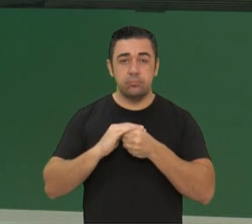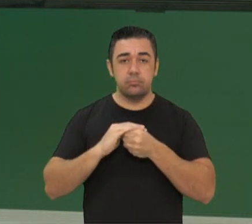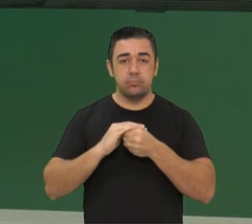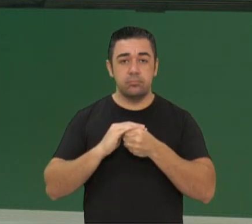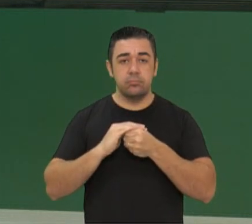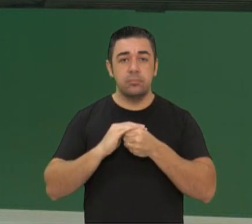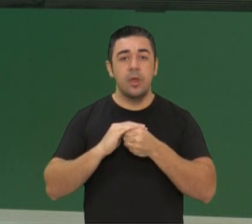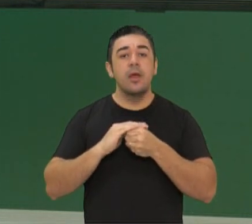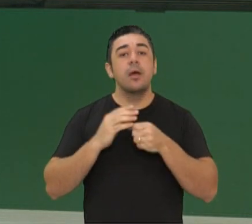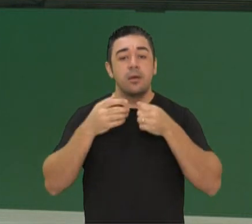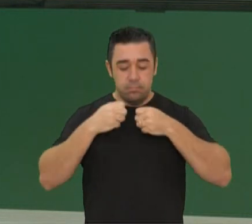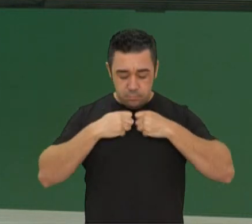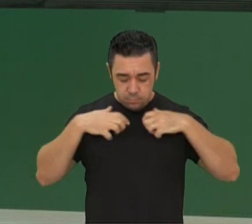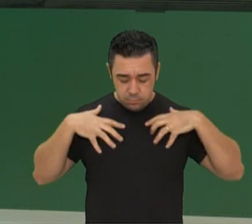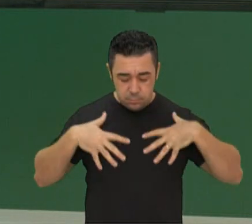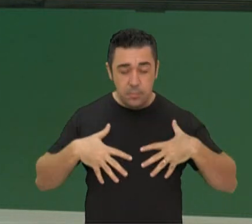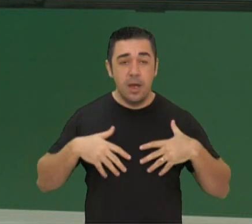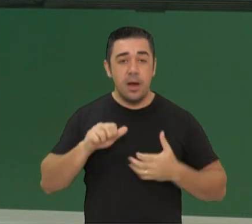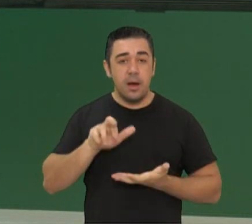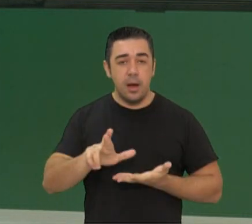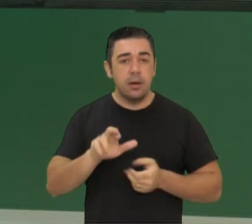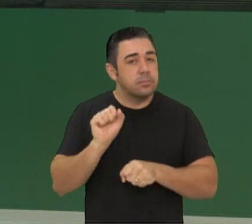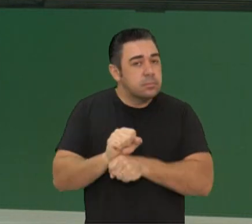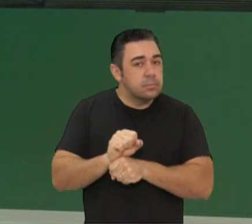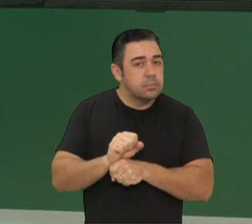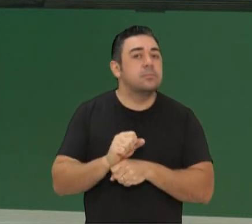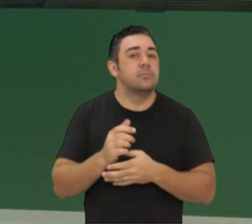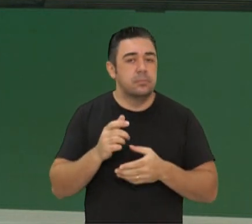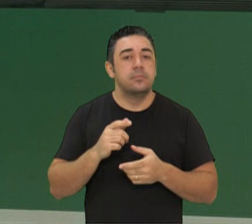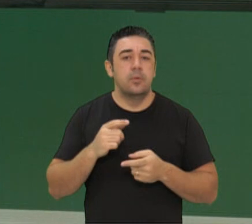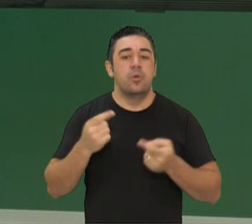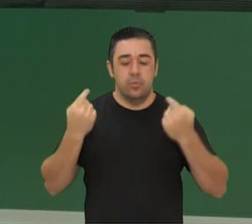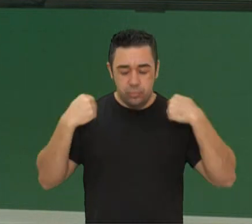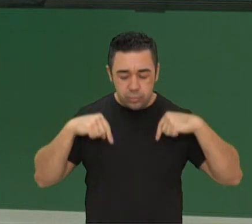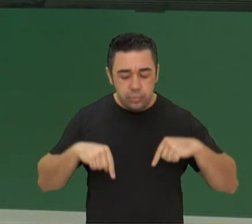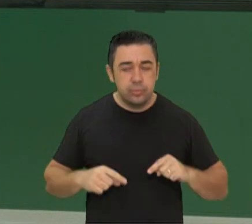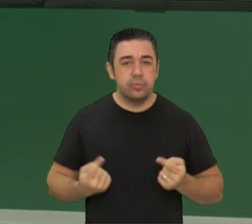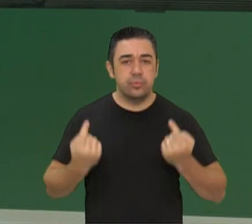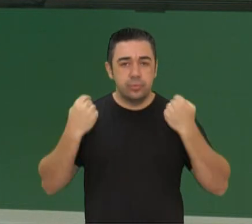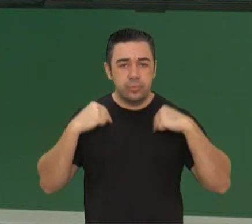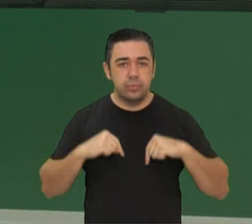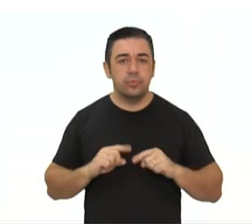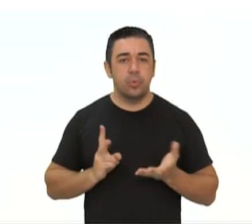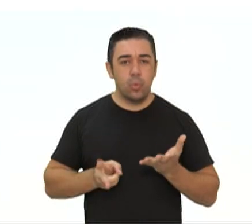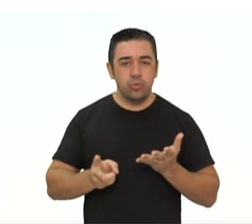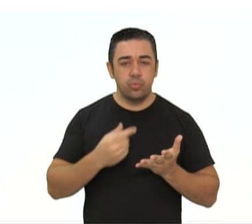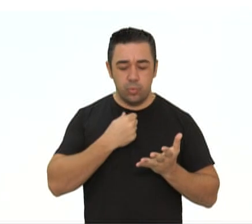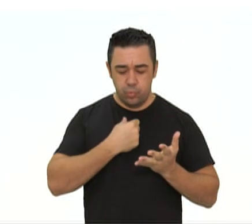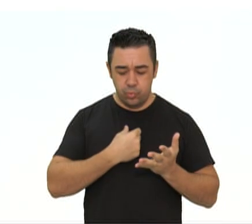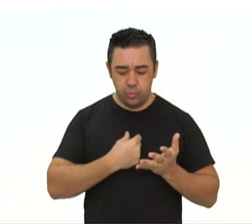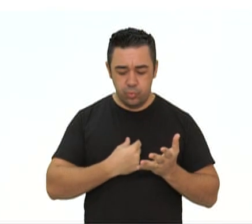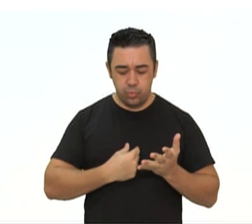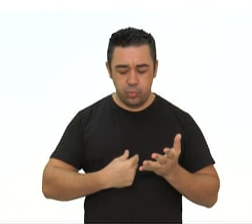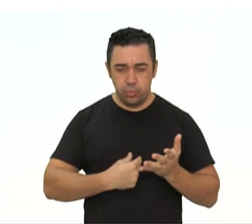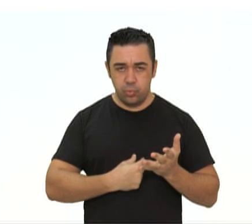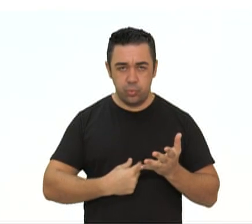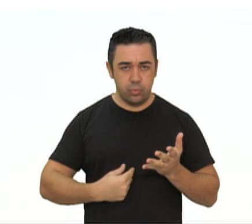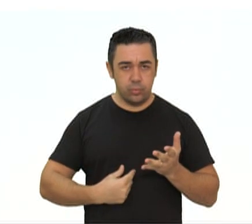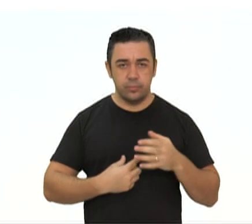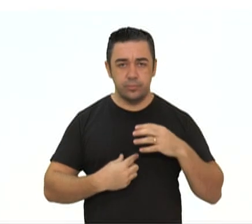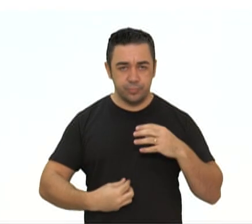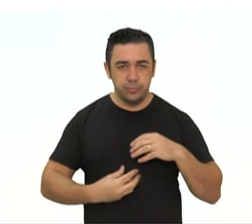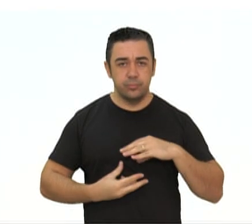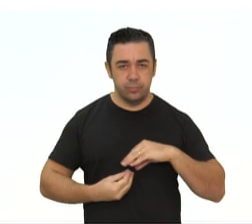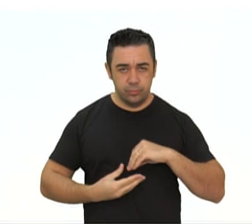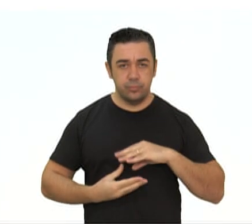do ar, para o canal do sistema respiratório, né? E ela vai seguir, então, para o esôfago, tá? O bolo alimentar